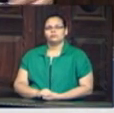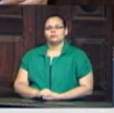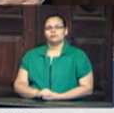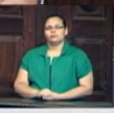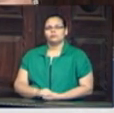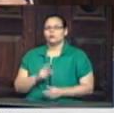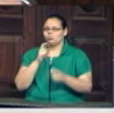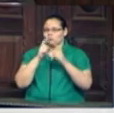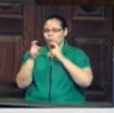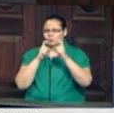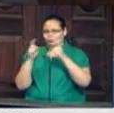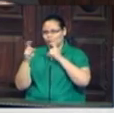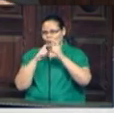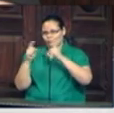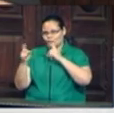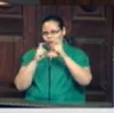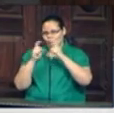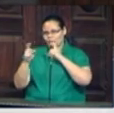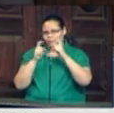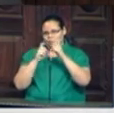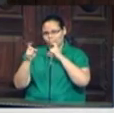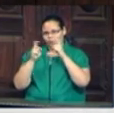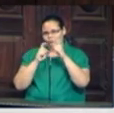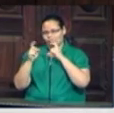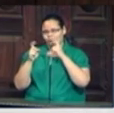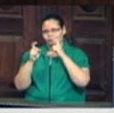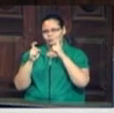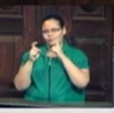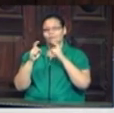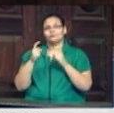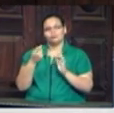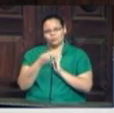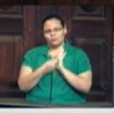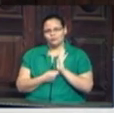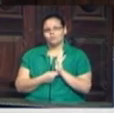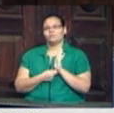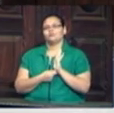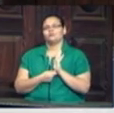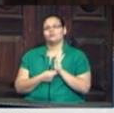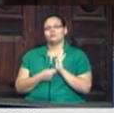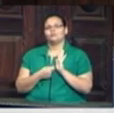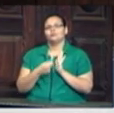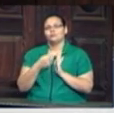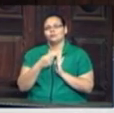um grande debate acerca das matérias